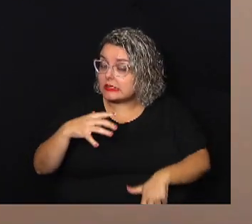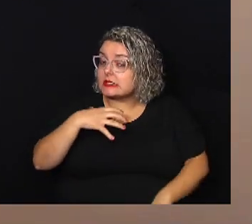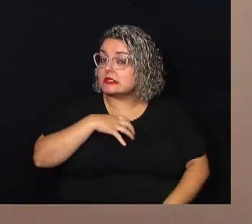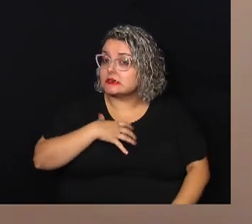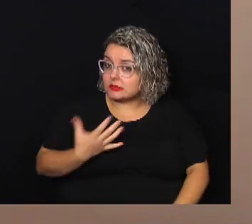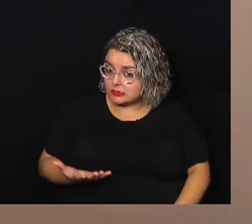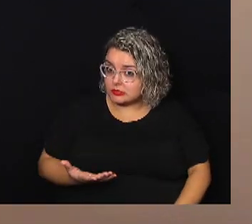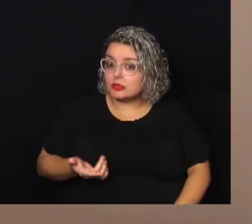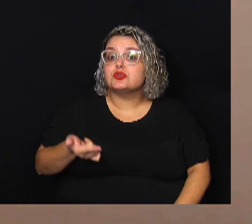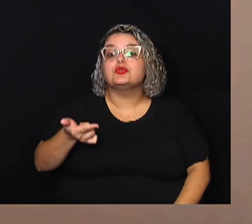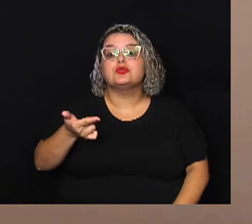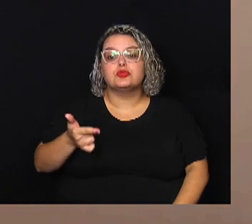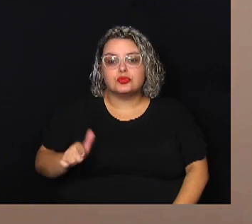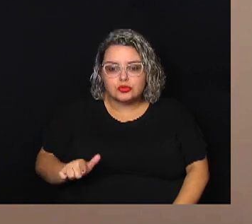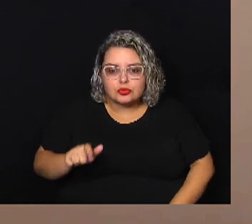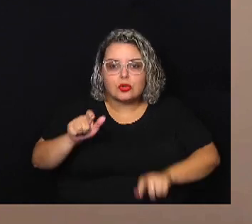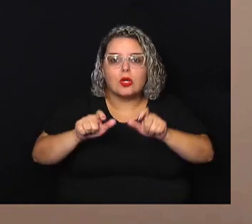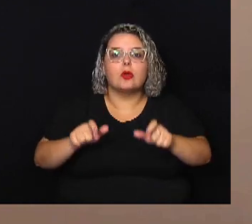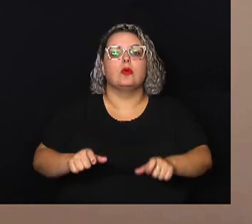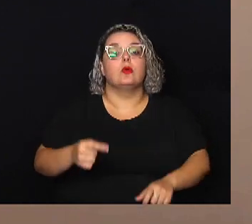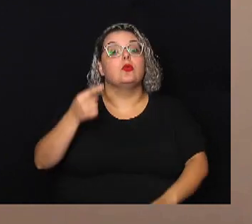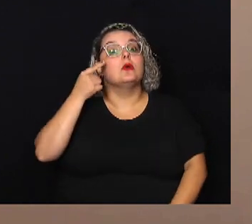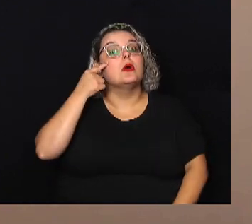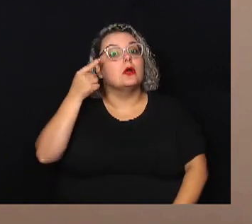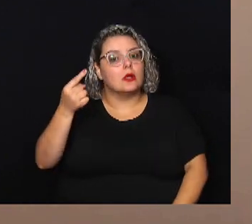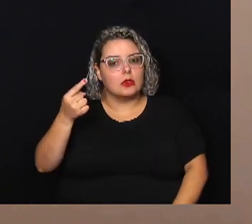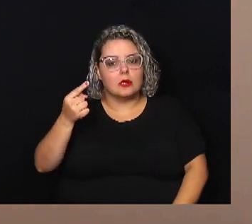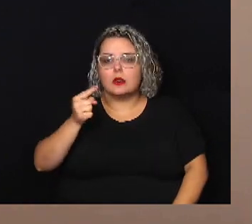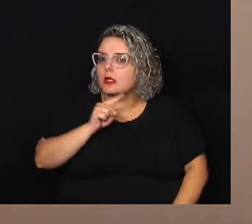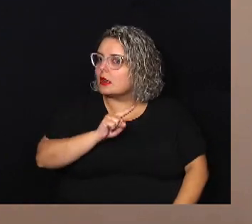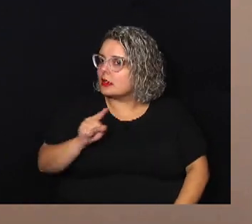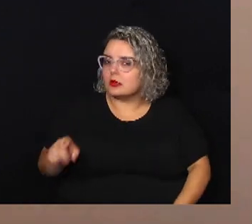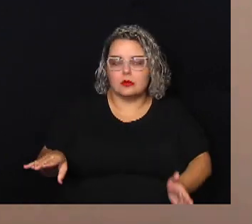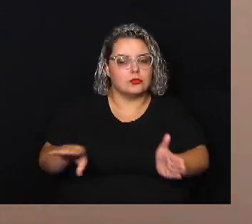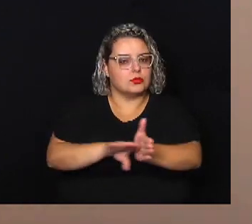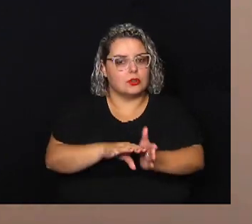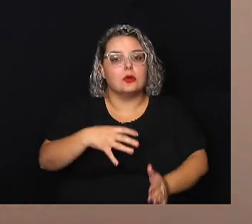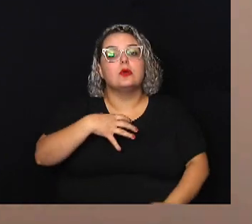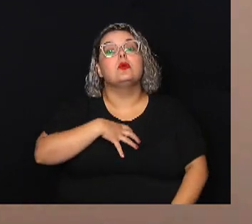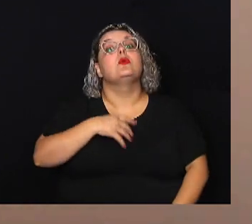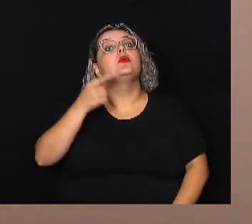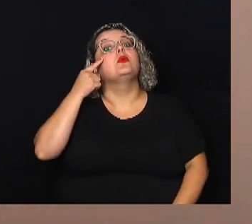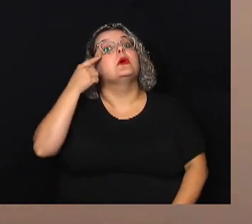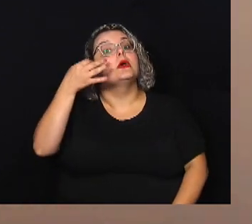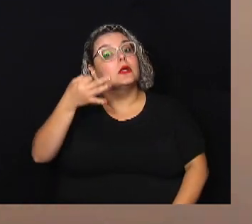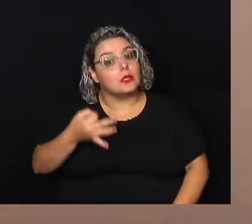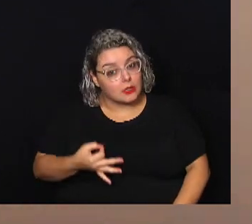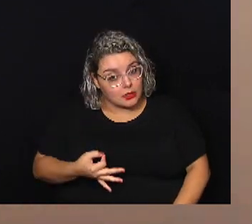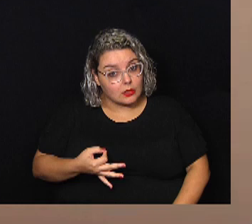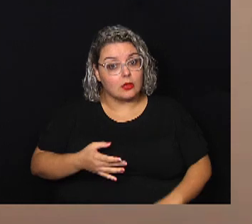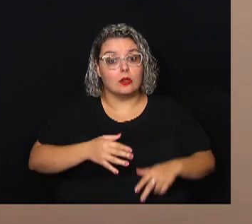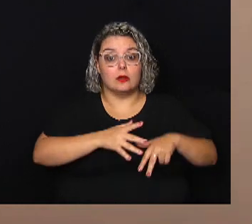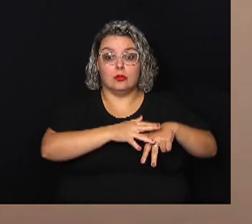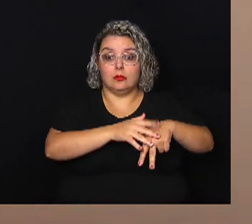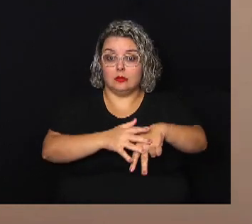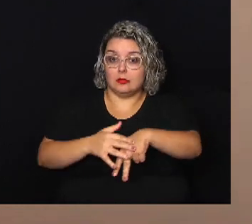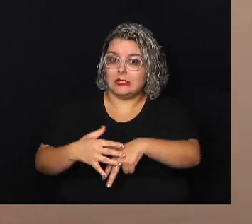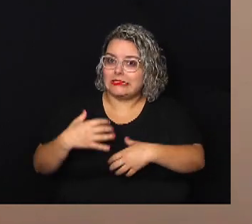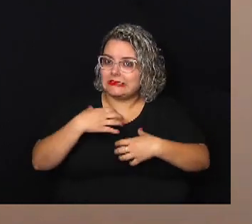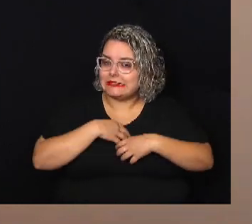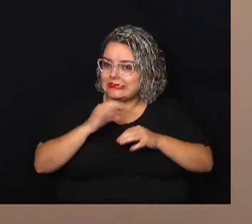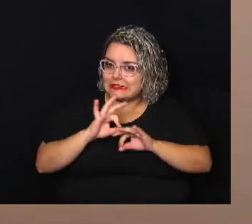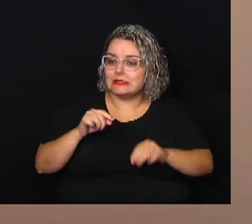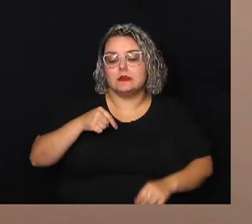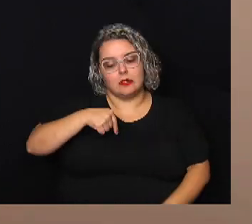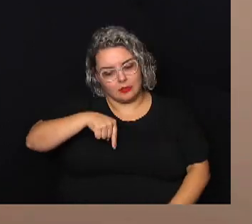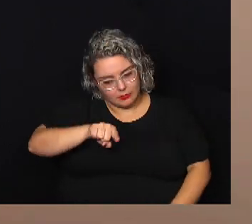Mais uma vez, turma, o ideal é não chegar nos sintomas. O ideal é aquele paciente que não sente nada,